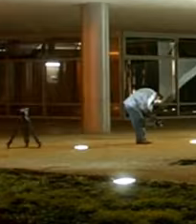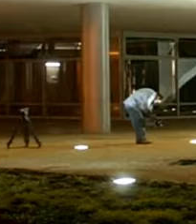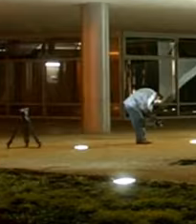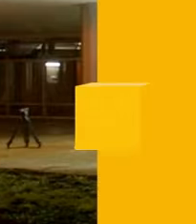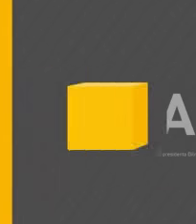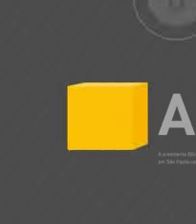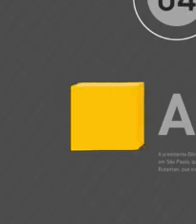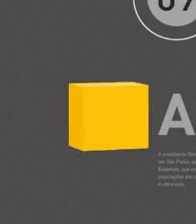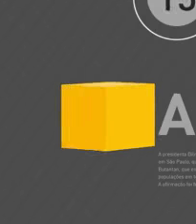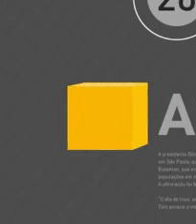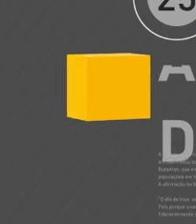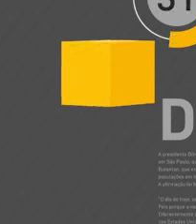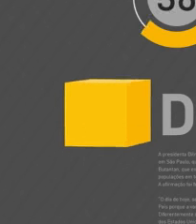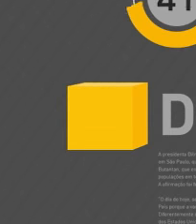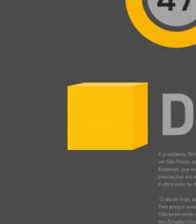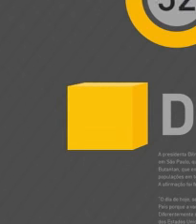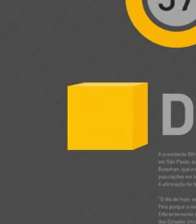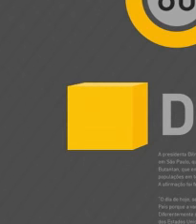ch